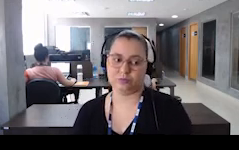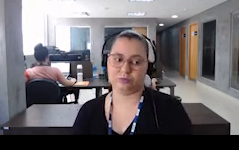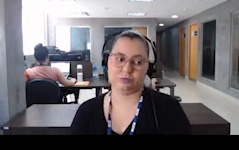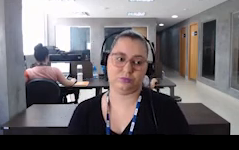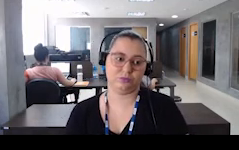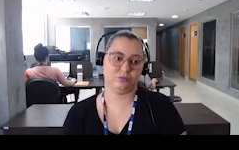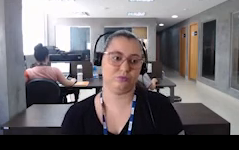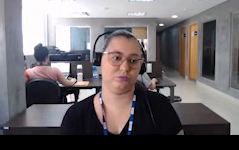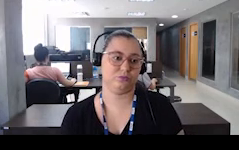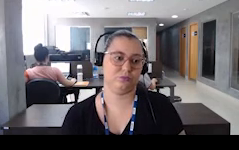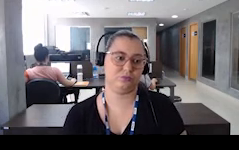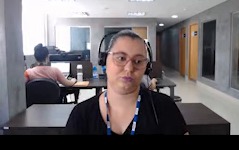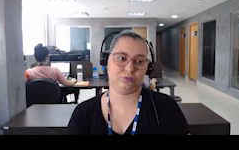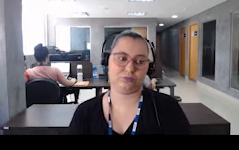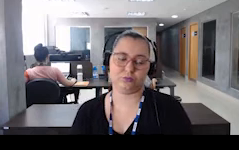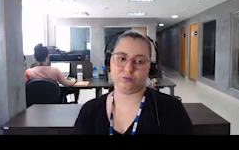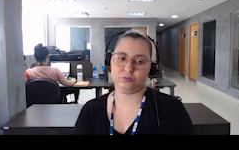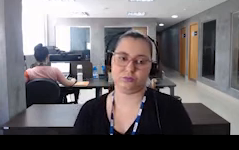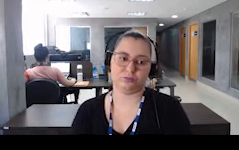a gente pode se orientar por ele.